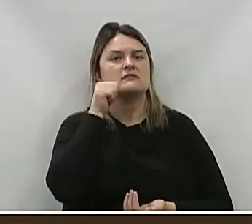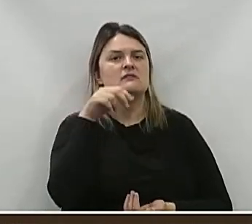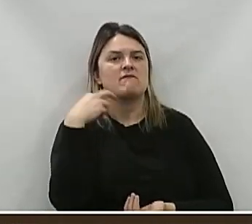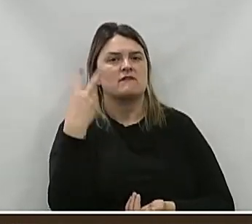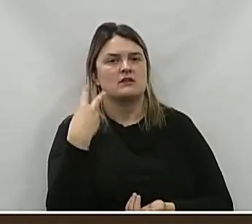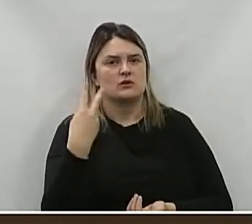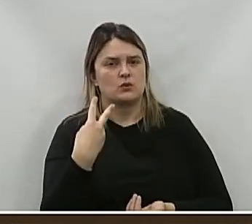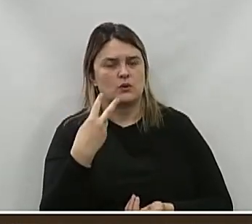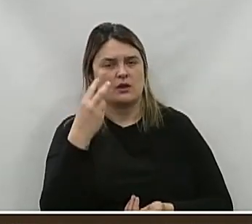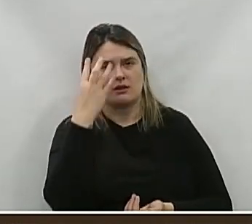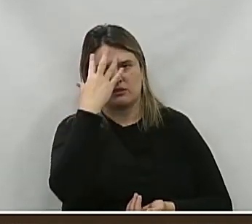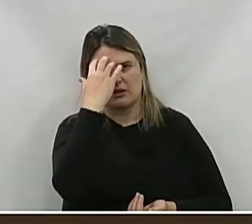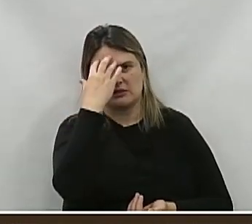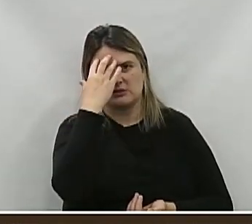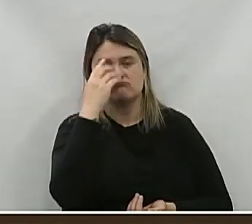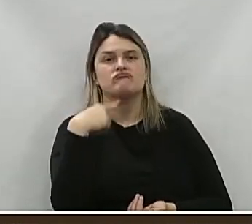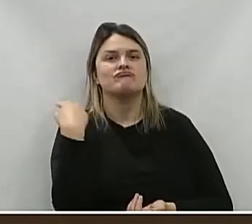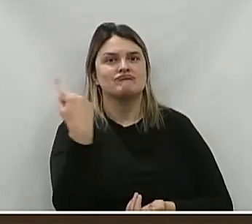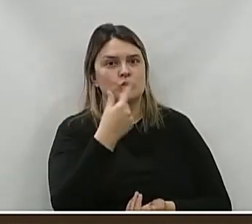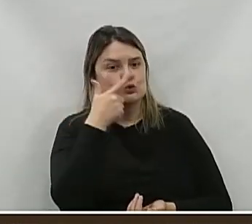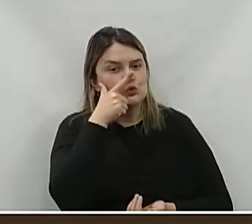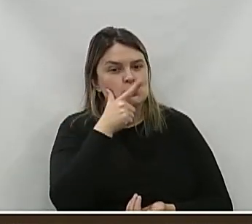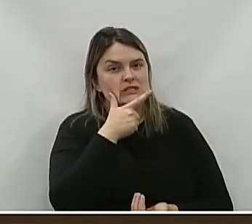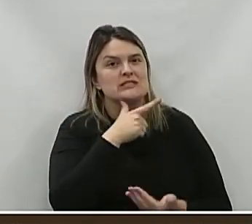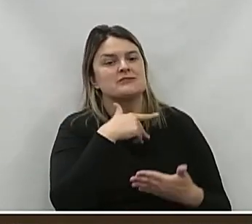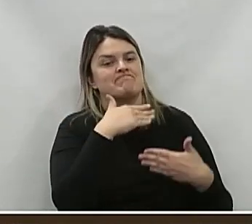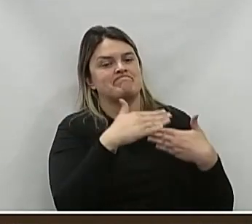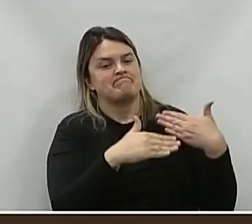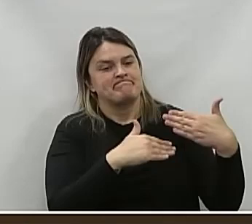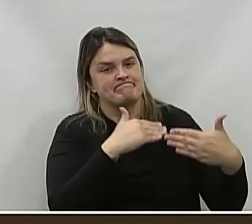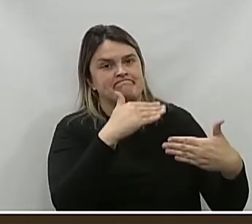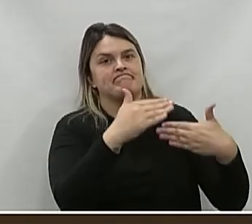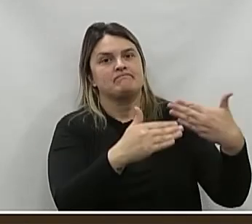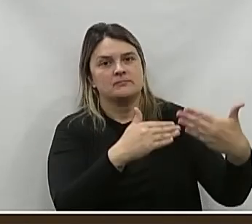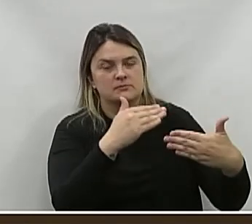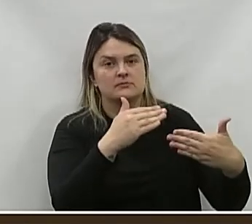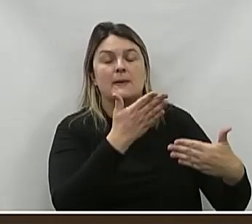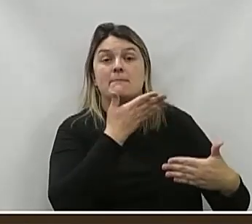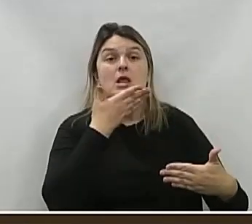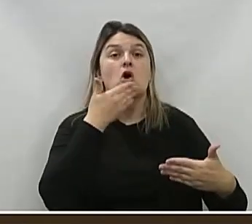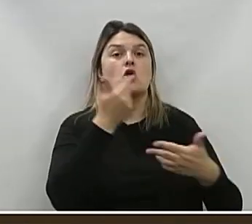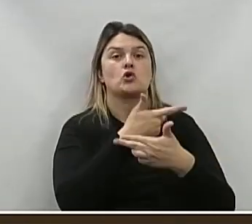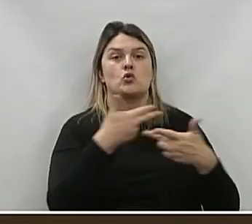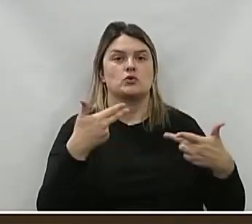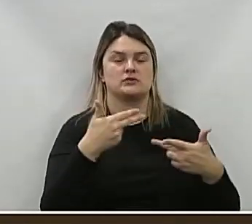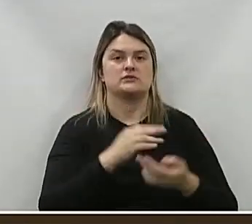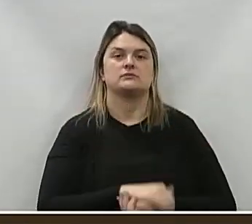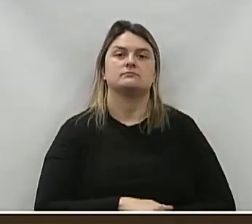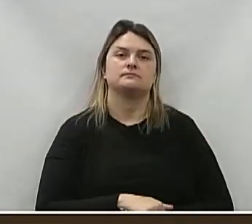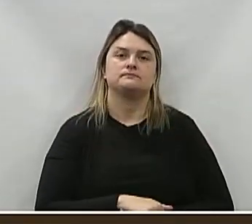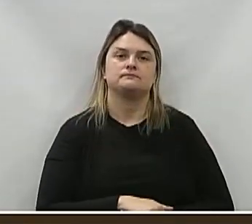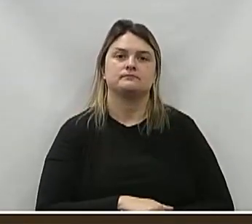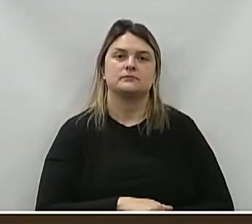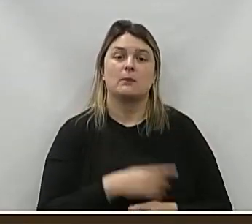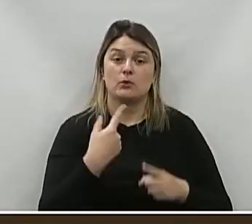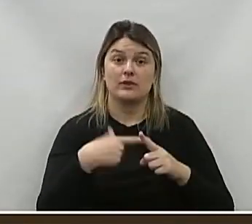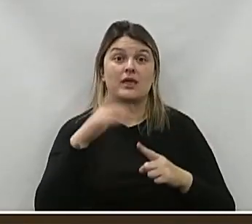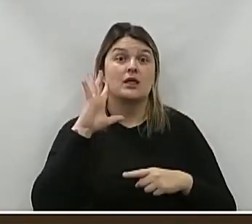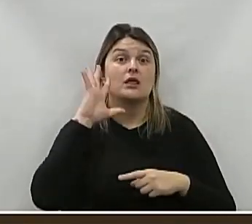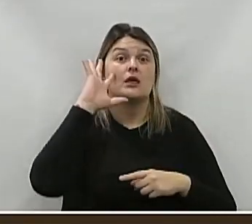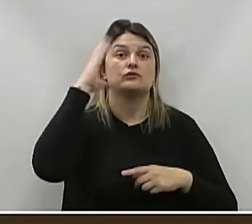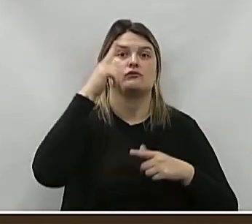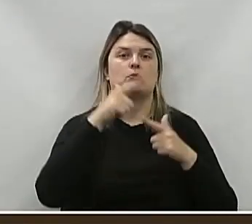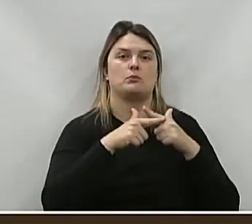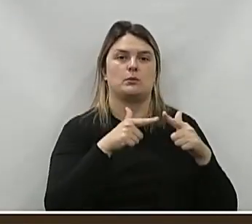vereadora demos um andamento foi a melhor coisa que fizemos audiência pública que foi resolvido o